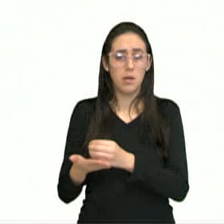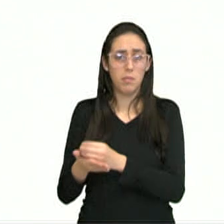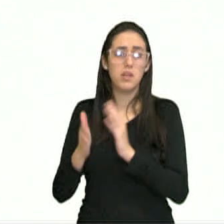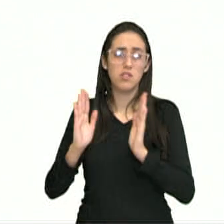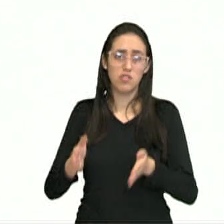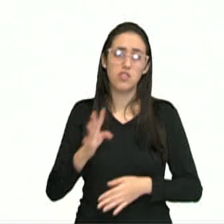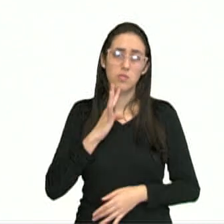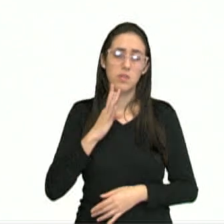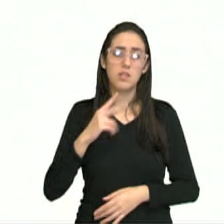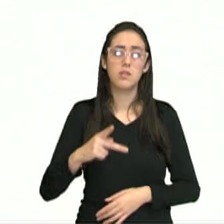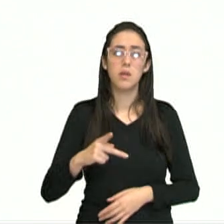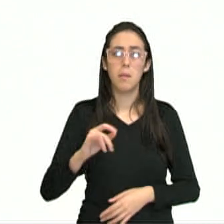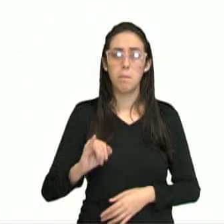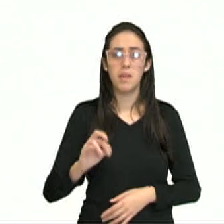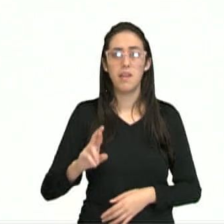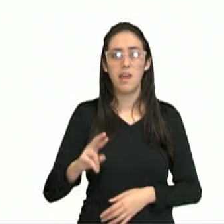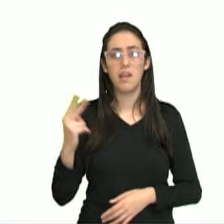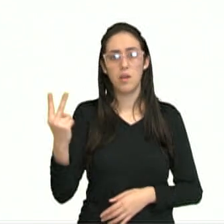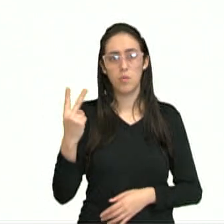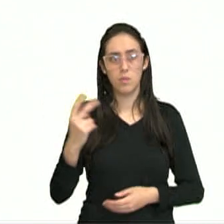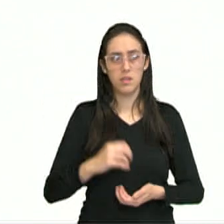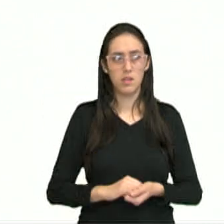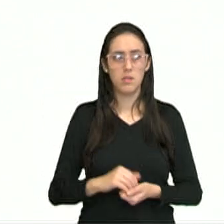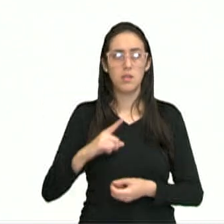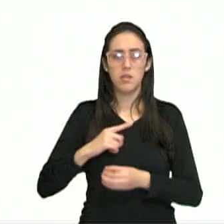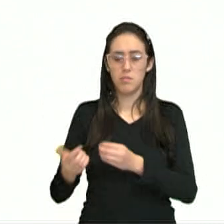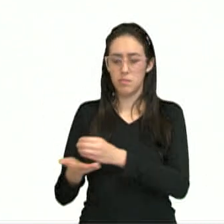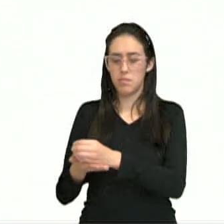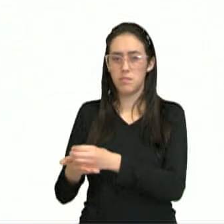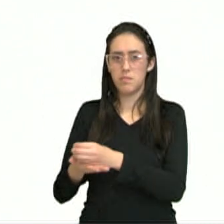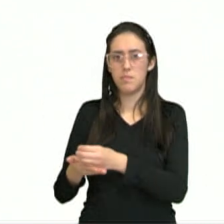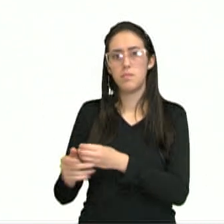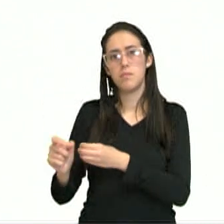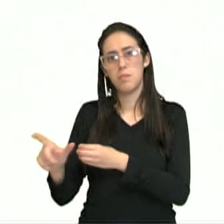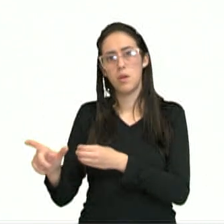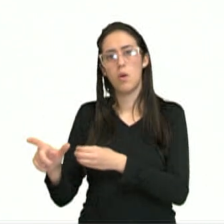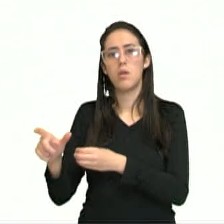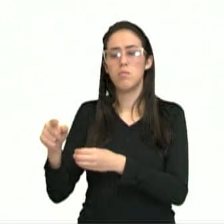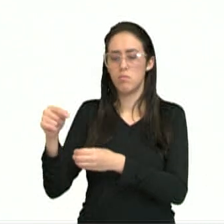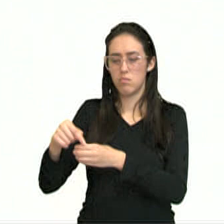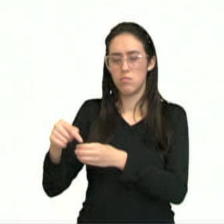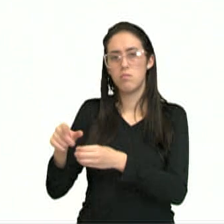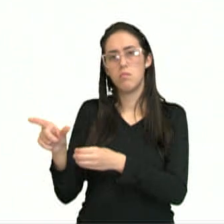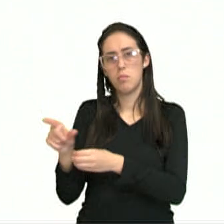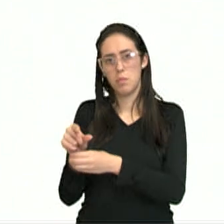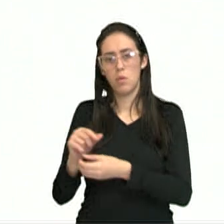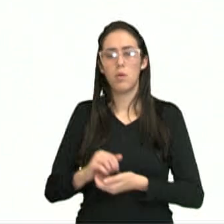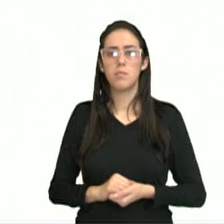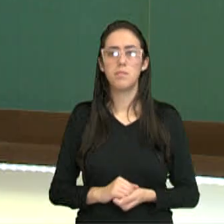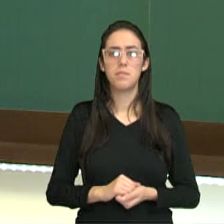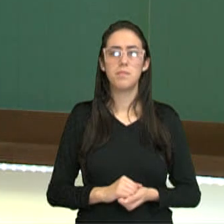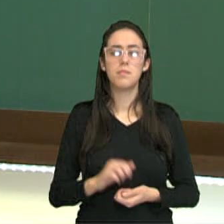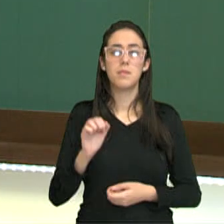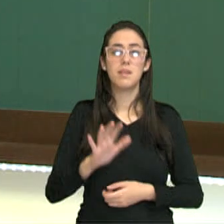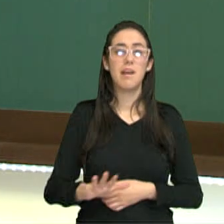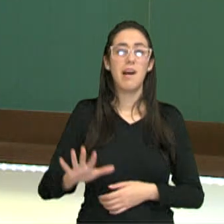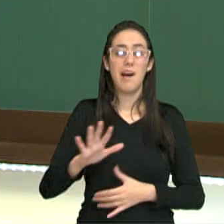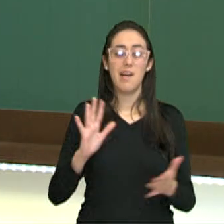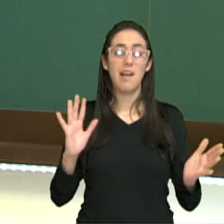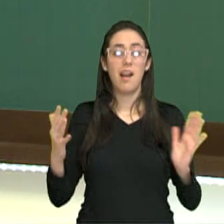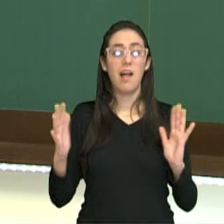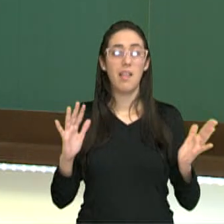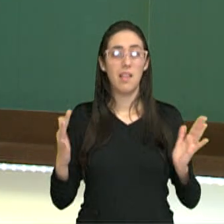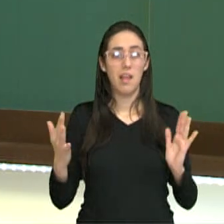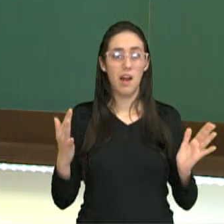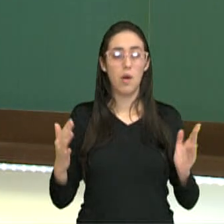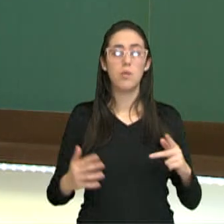Que é πr ao quadrado. Seja o R da base maior quanto da base menor. E a área lateral vai ser dado